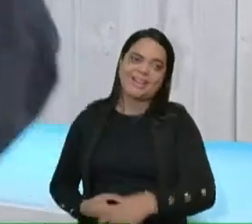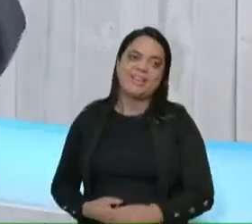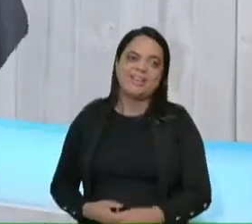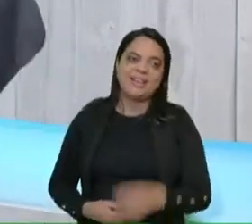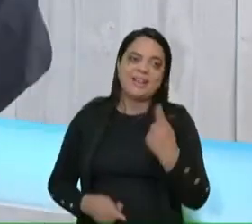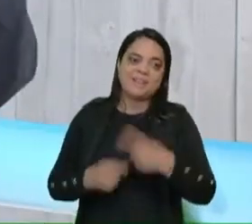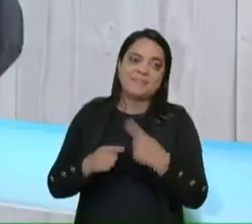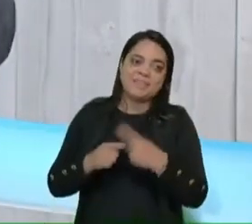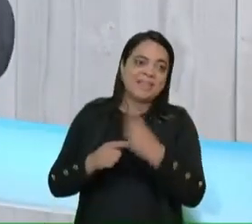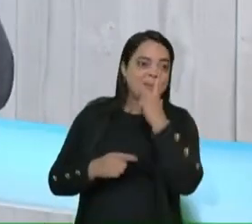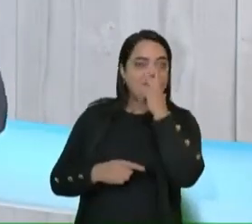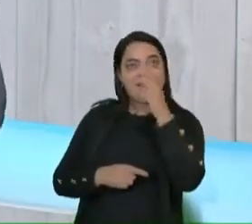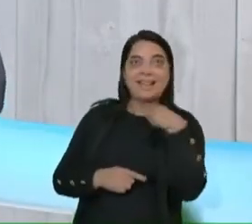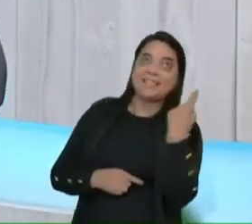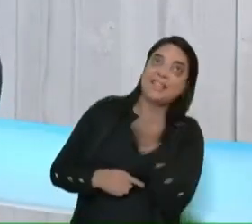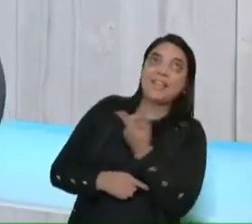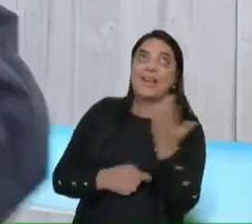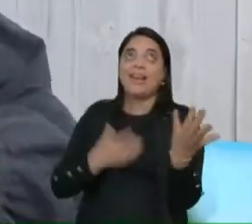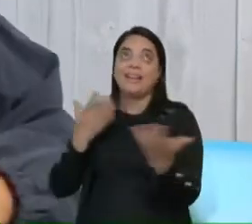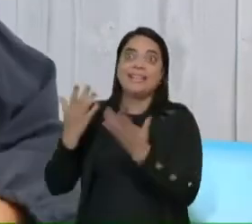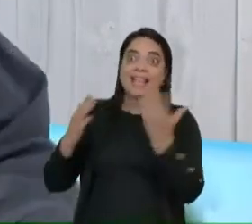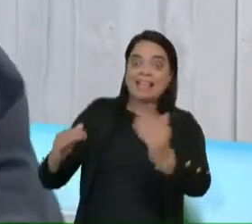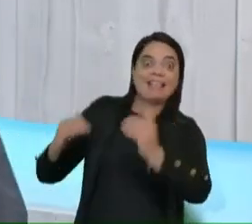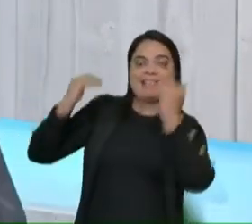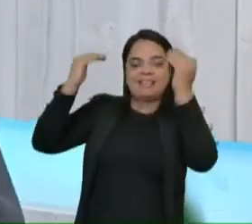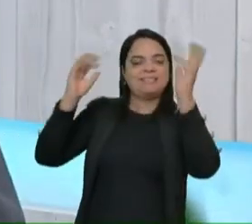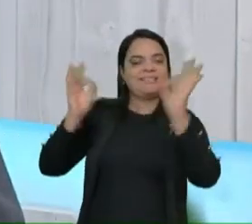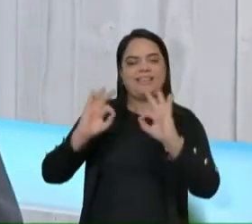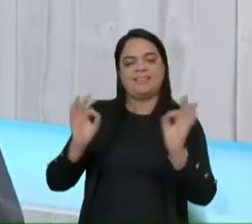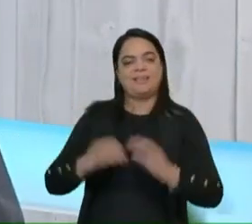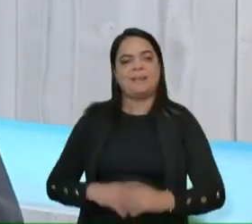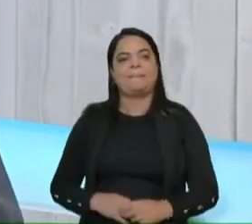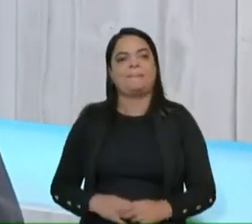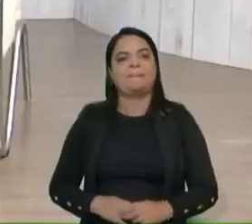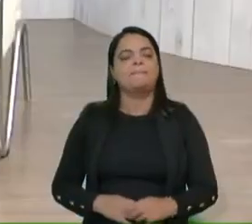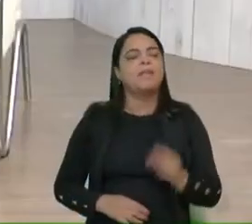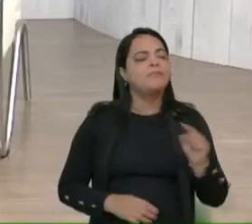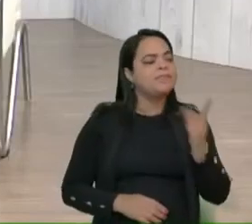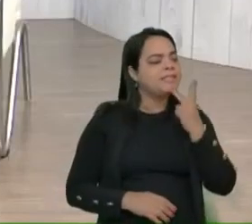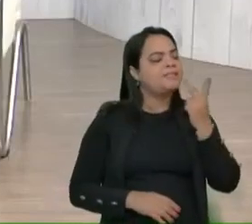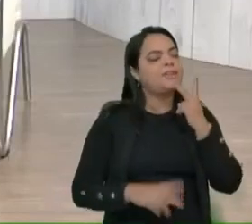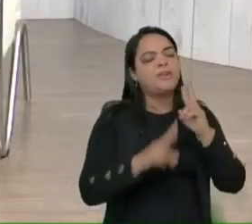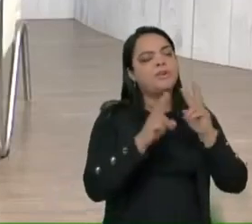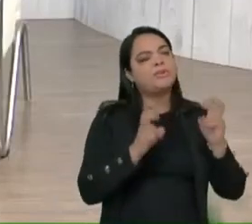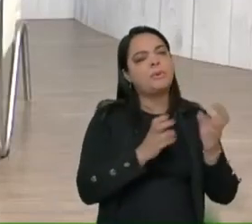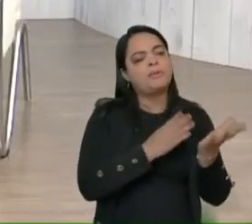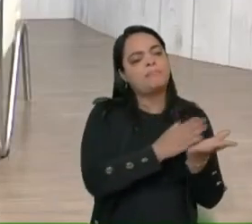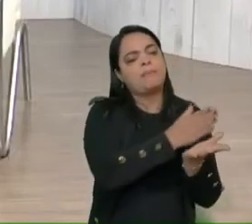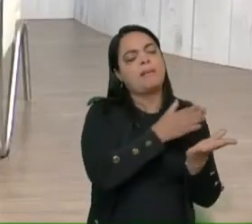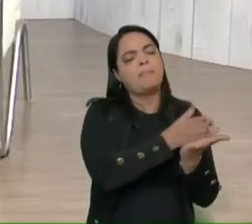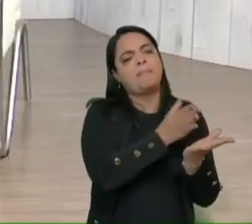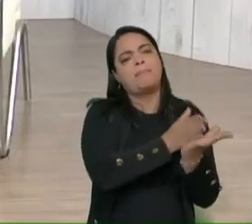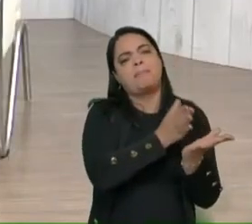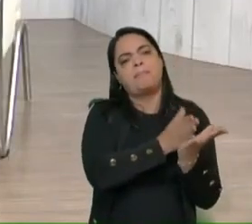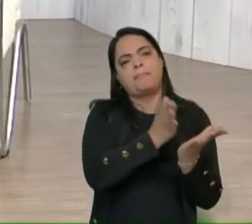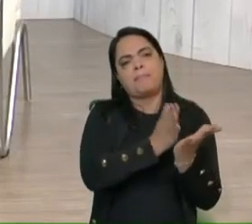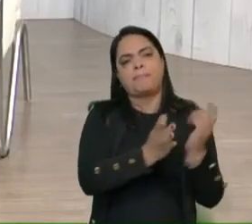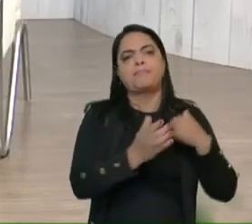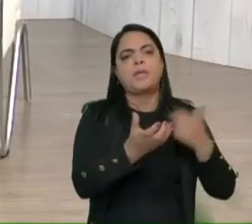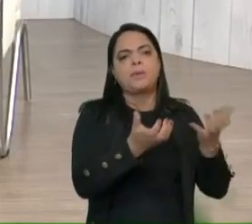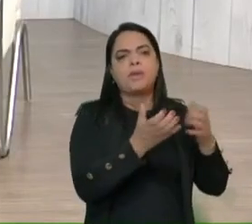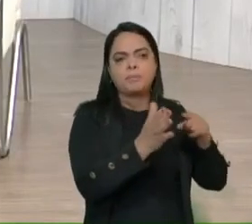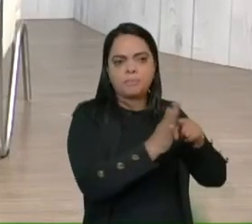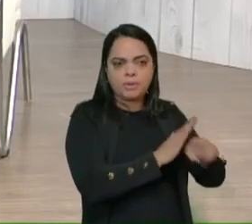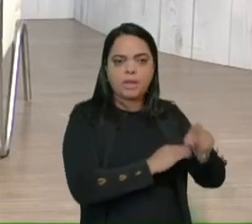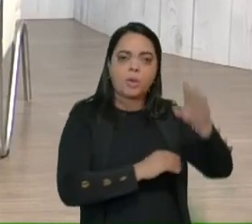porque senão fica num lugar assim que é meio né sim e você comentou a respeito dessas linhagens né nesse sentido eu queria te perguntar